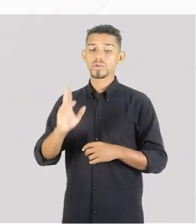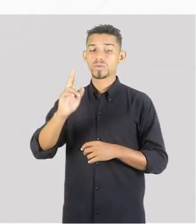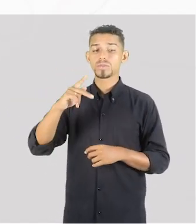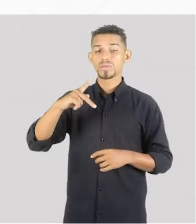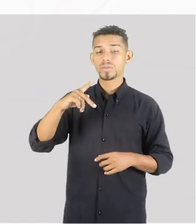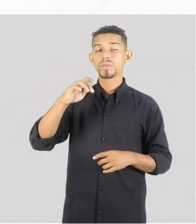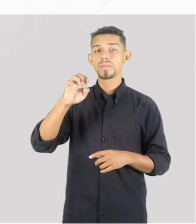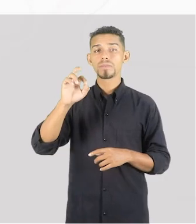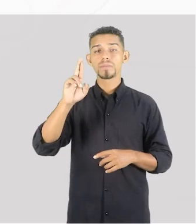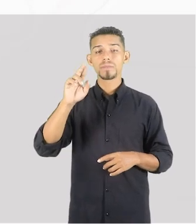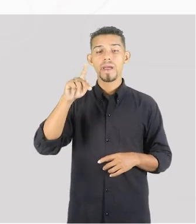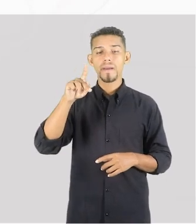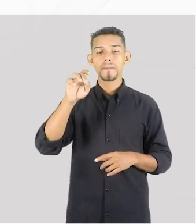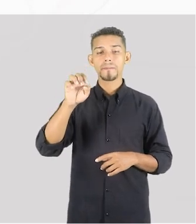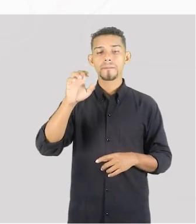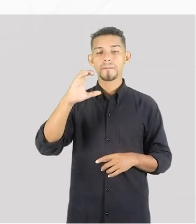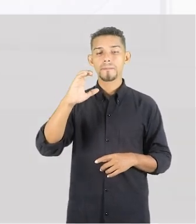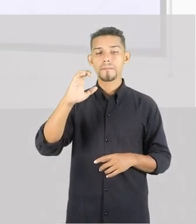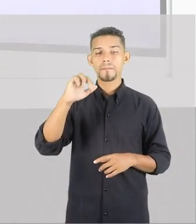Tá aqui.